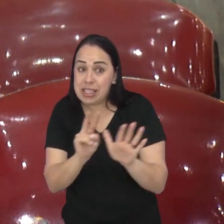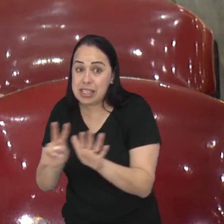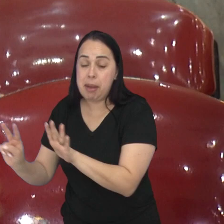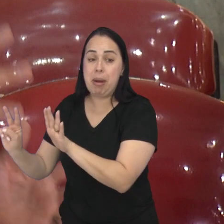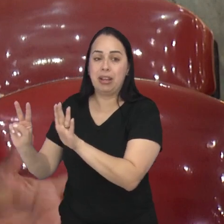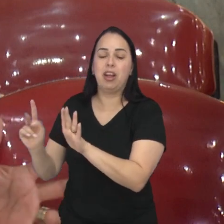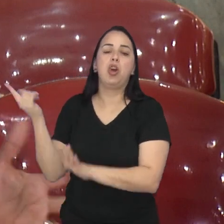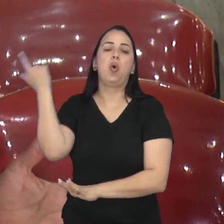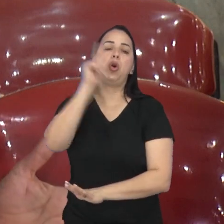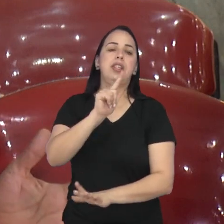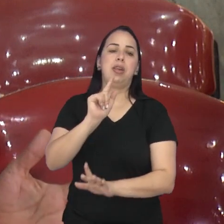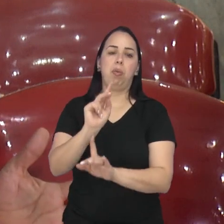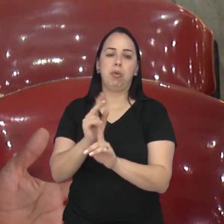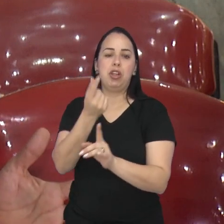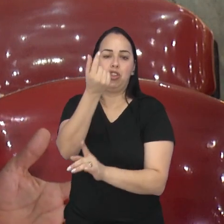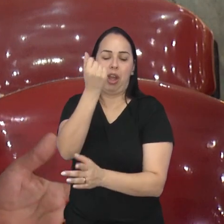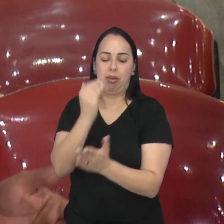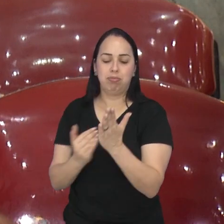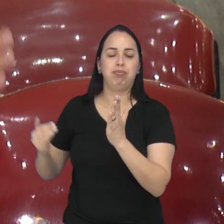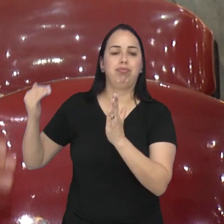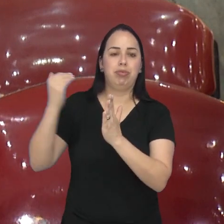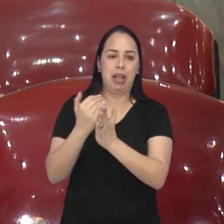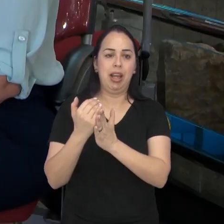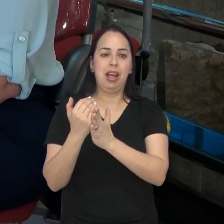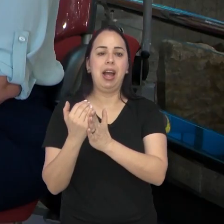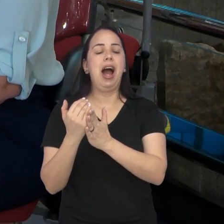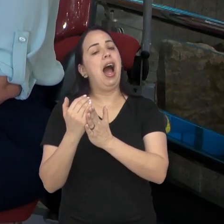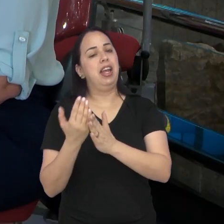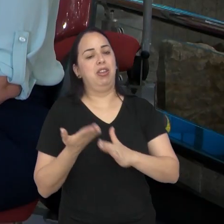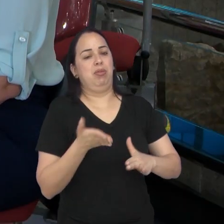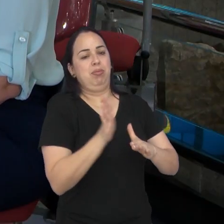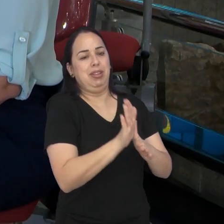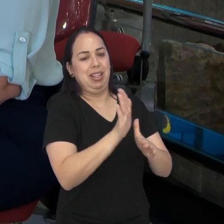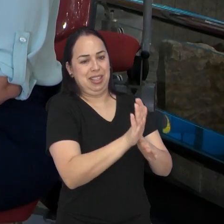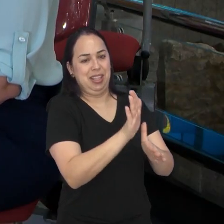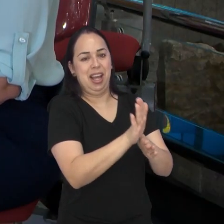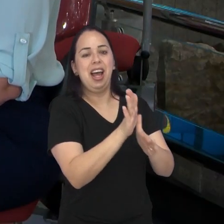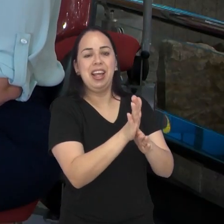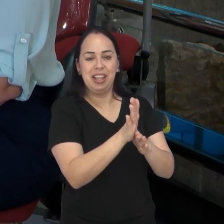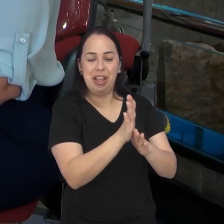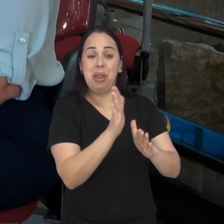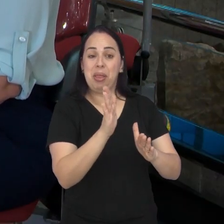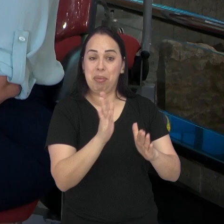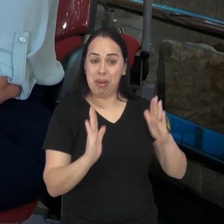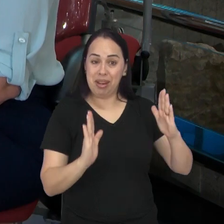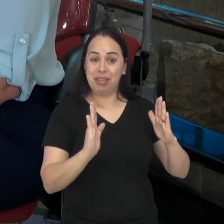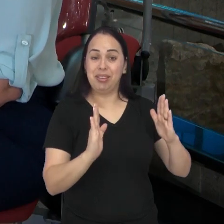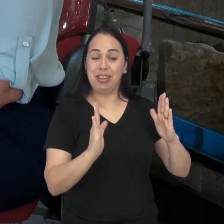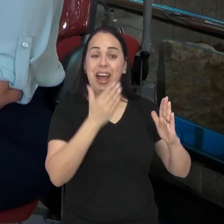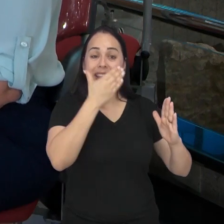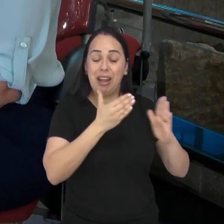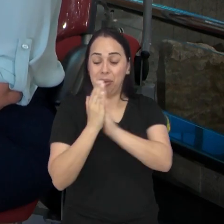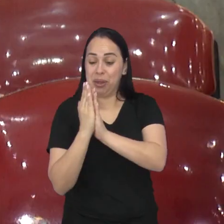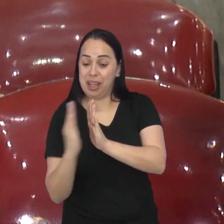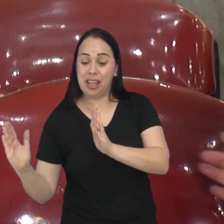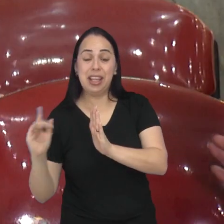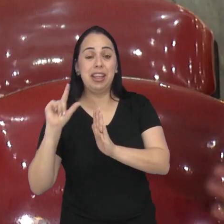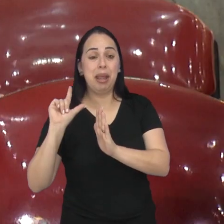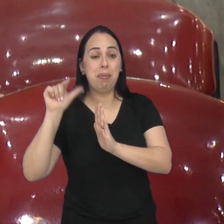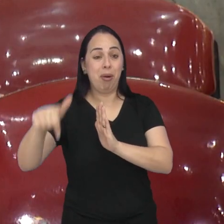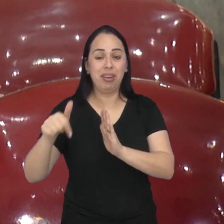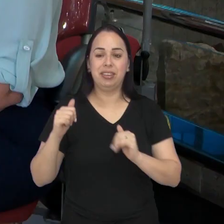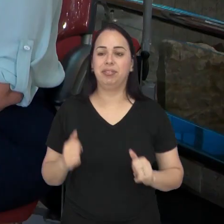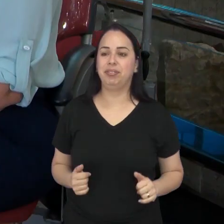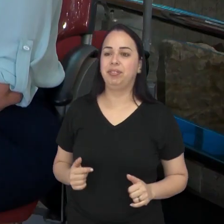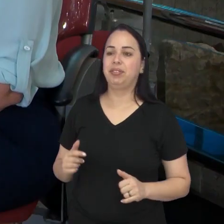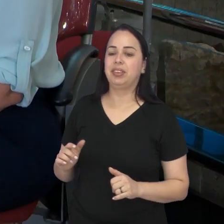vezes mais do que a gente precisava. E aí deu para continuar ajudando, depois do Natal, essas famílias. Então isso aconteceu sim. Esse jeito ousado